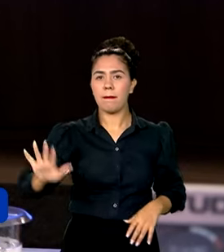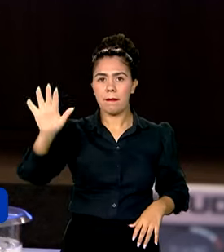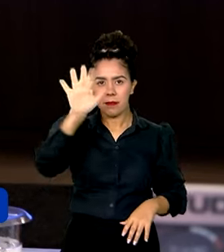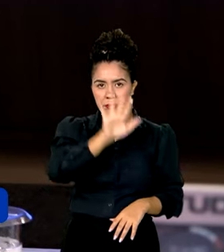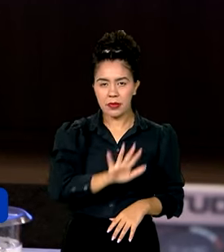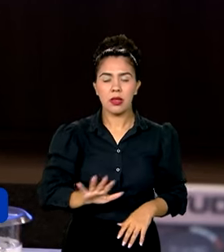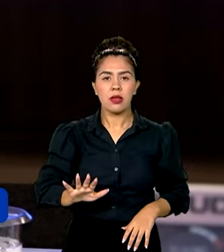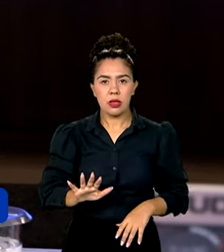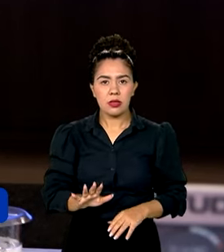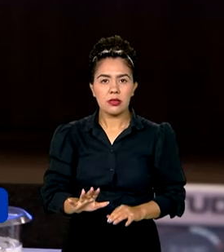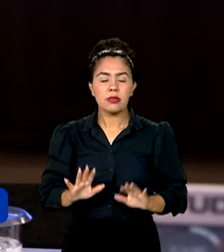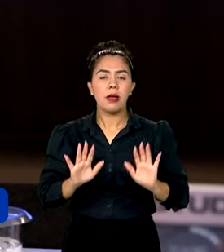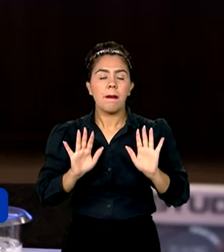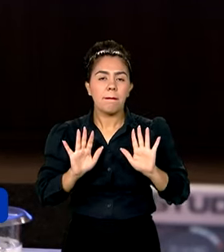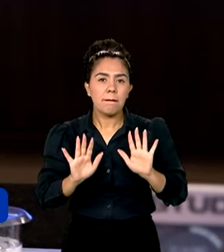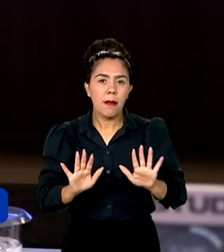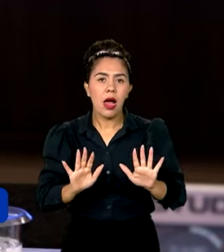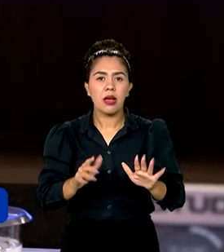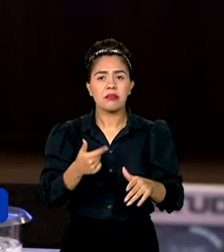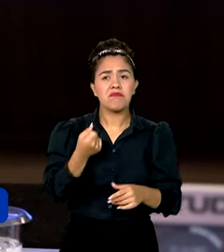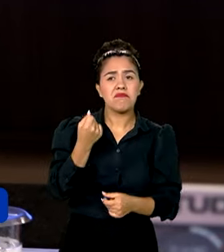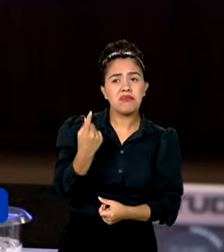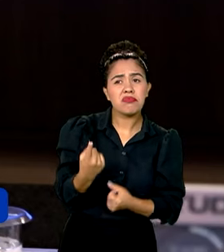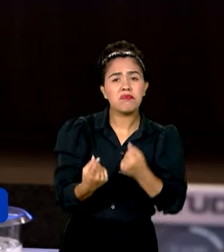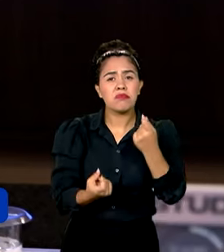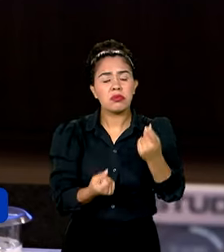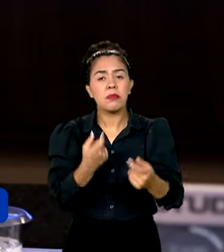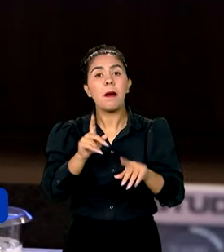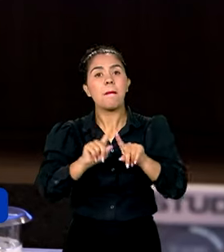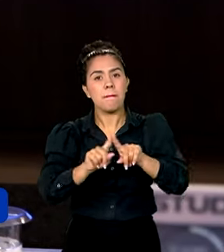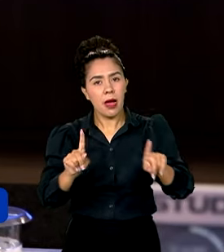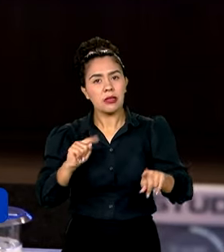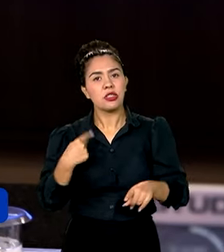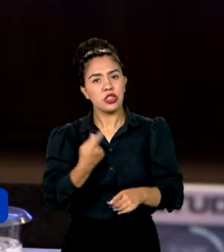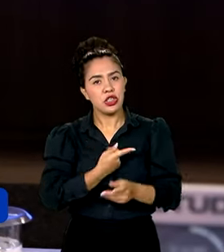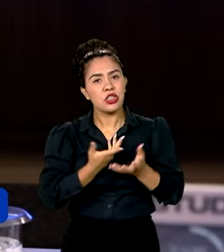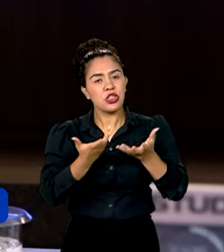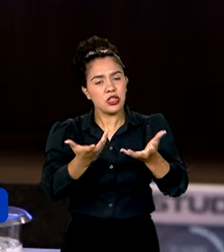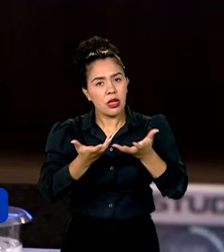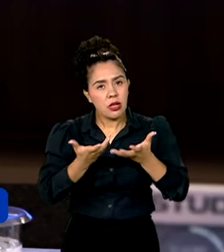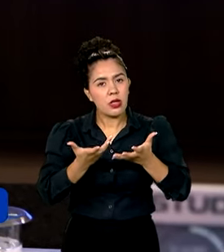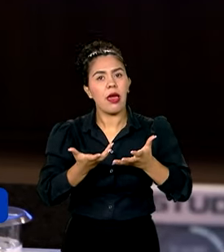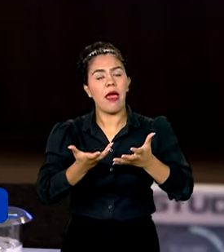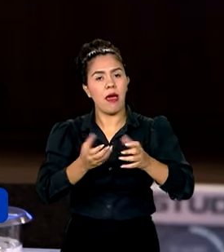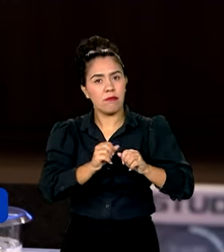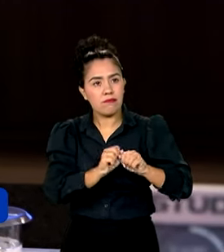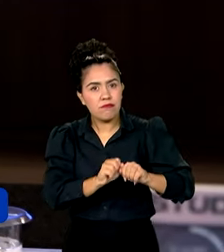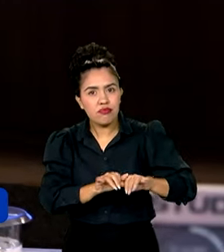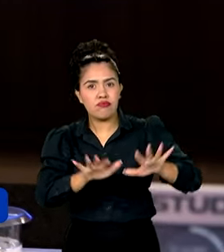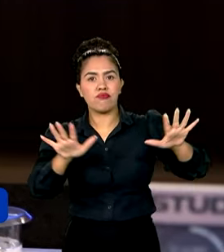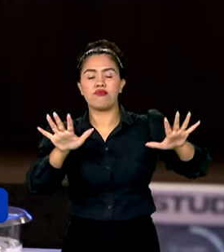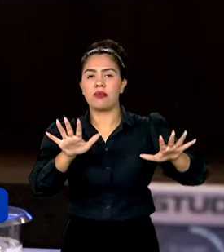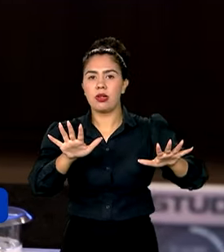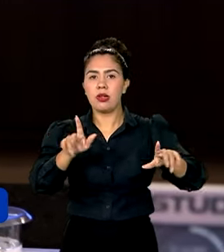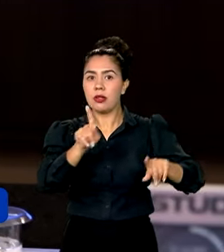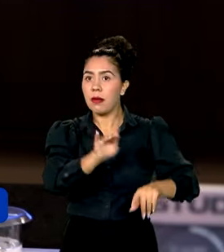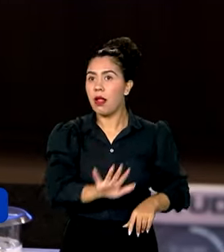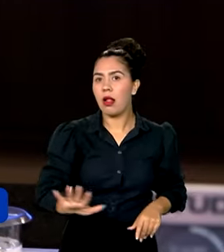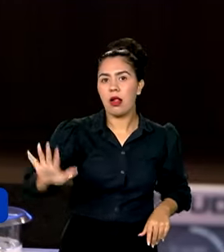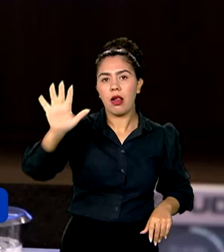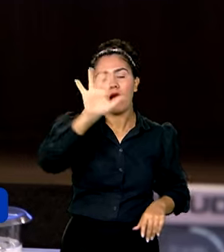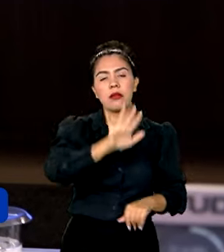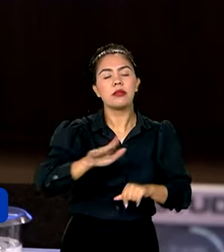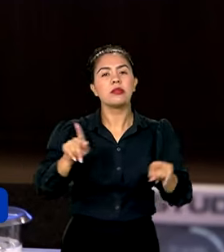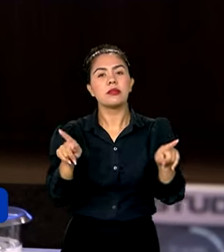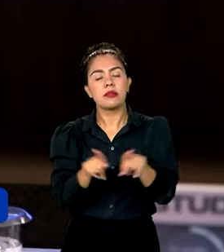maneira ainda muito fragmentada e que nós queremos fazer isso de forma coordenada e nacionalmente não é que também é seja